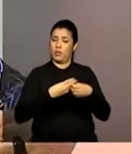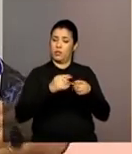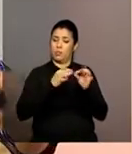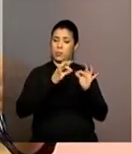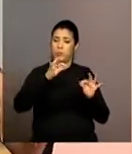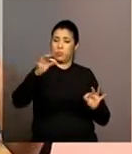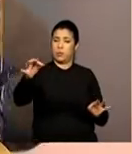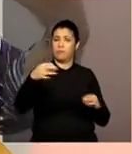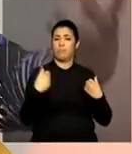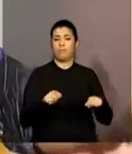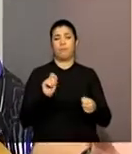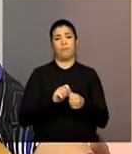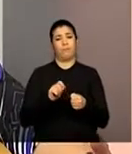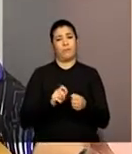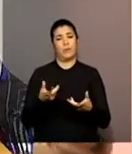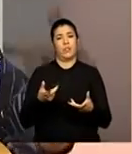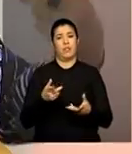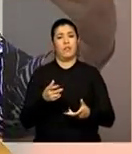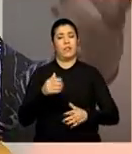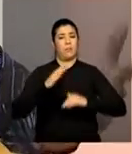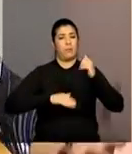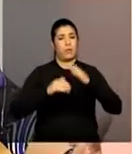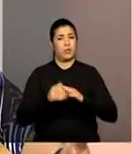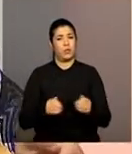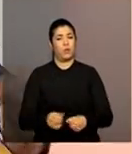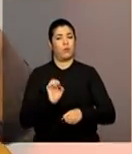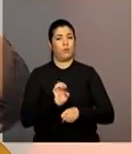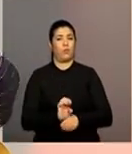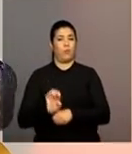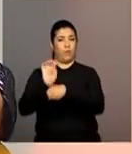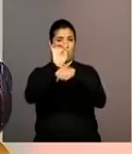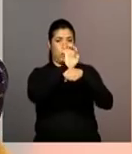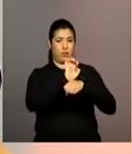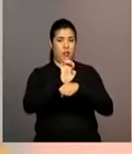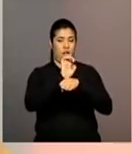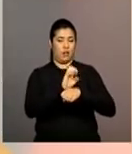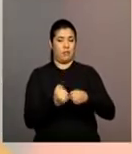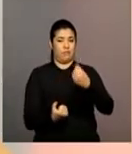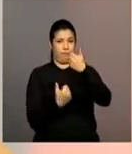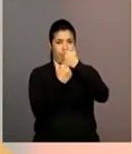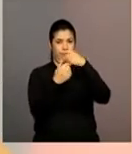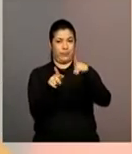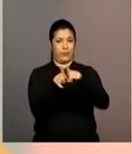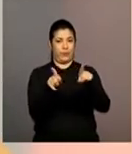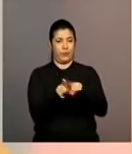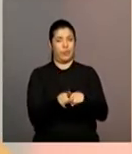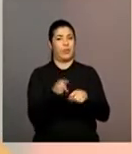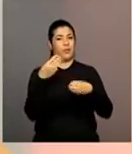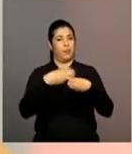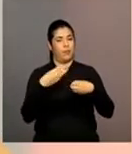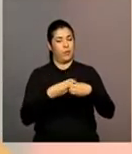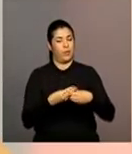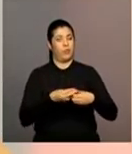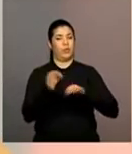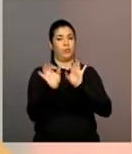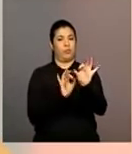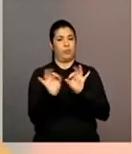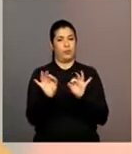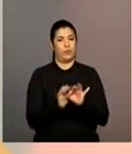essa ação com apoio do estado com cofinanciamento do estado é pertinente e é louvável